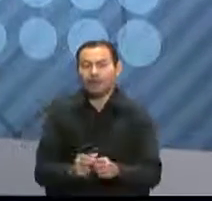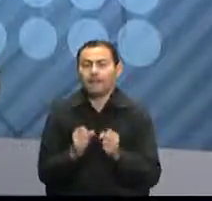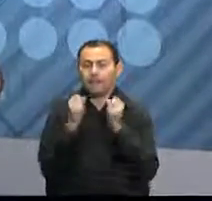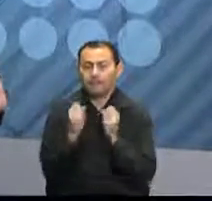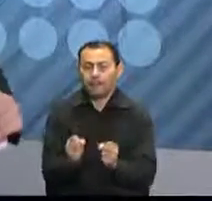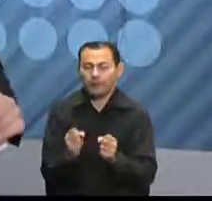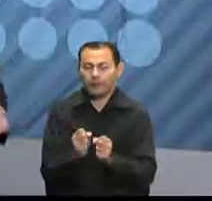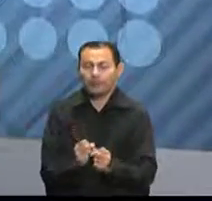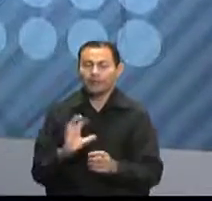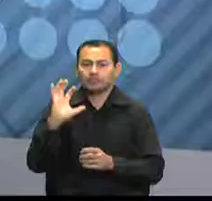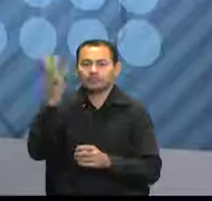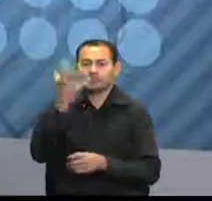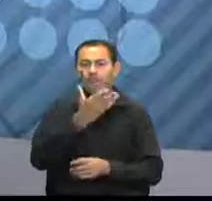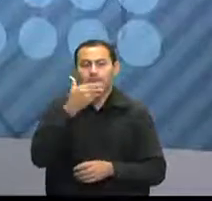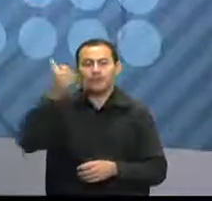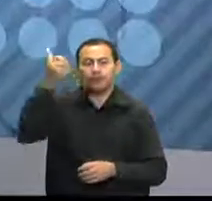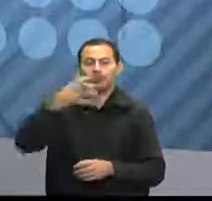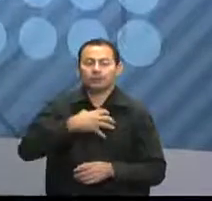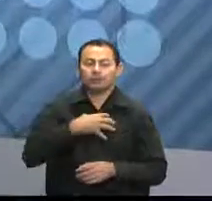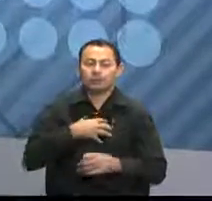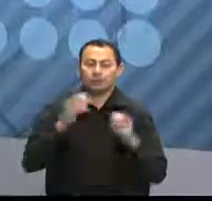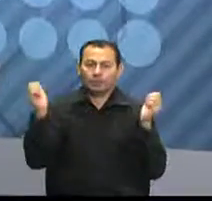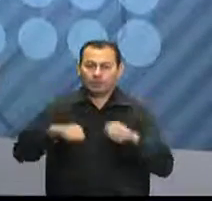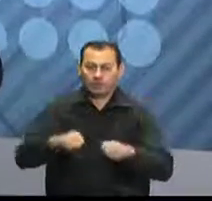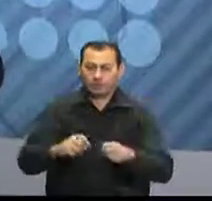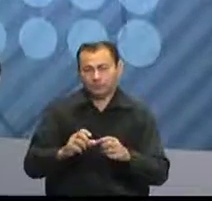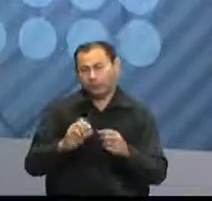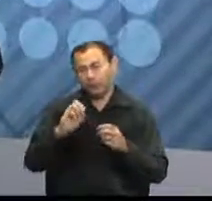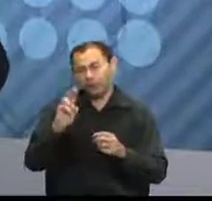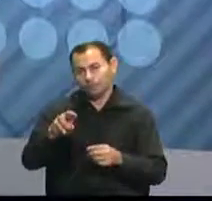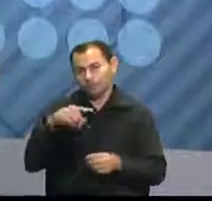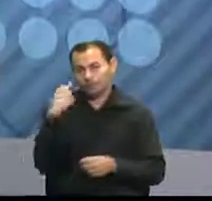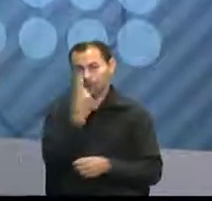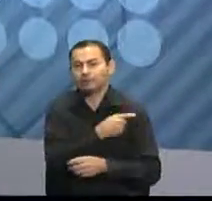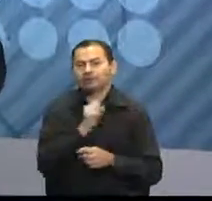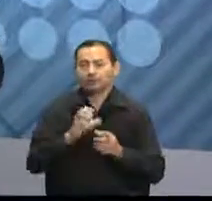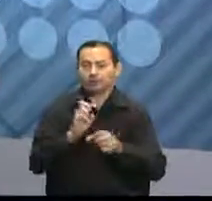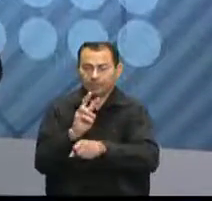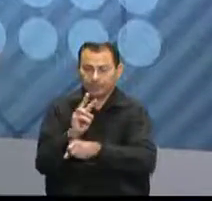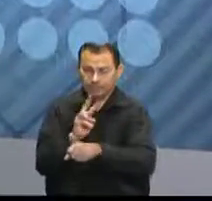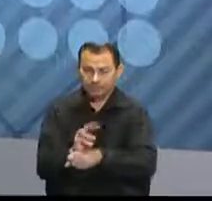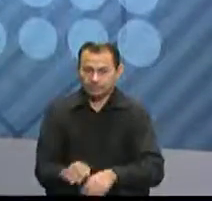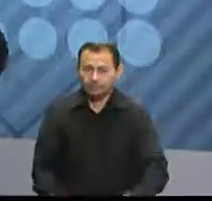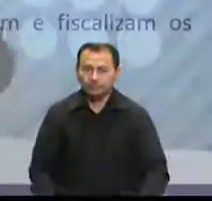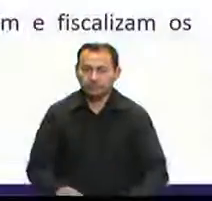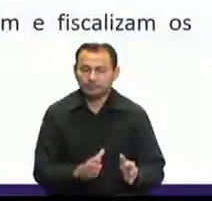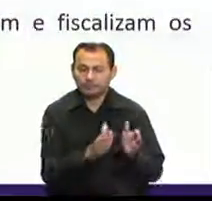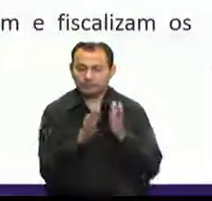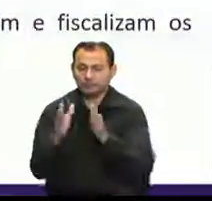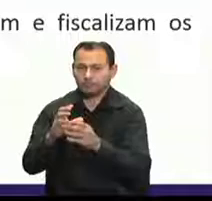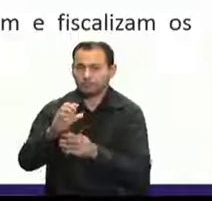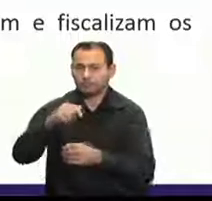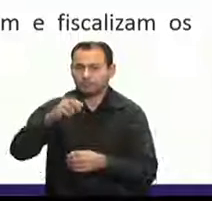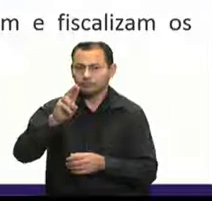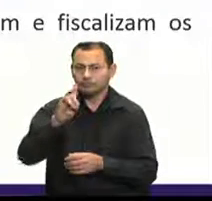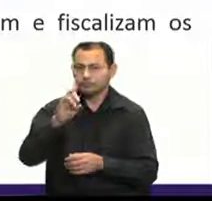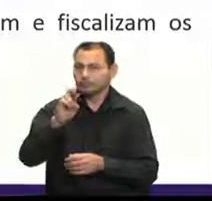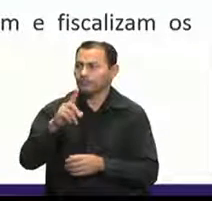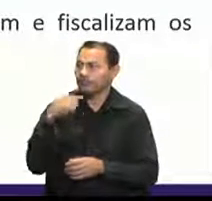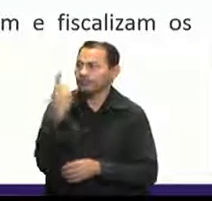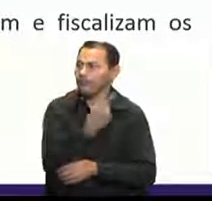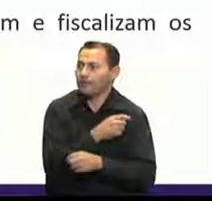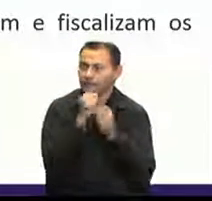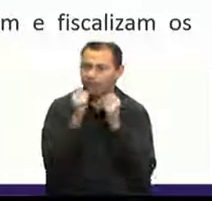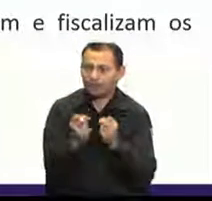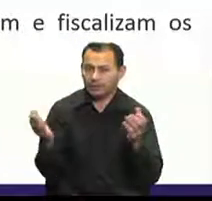possa acontecer da melhor maneira possível ou seja nós estamos sim amparados voltando ao quadro nós